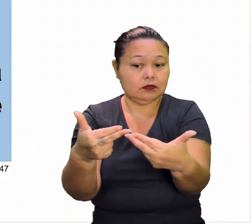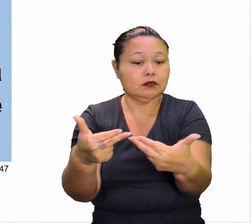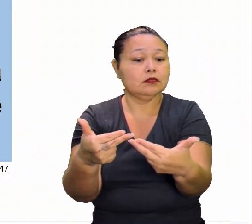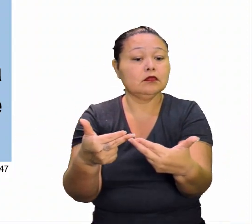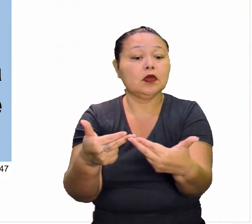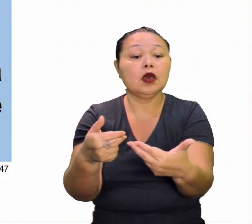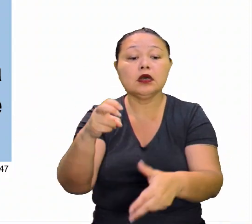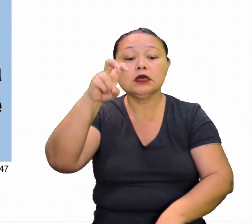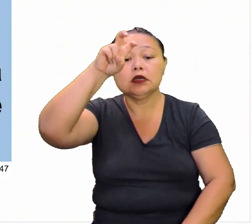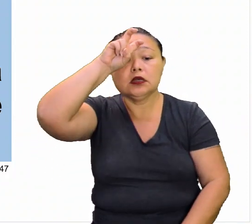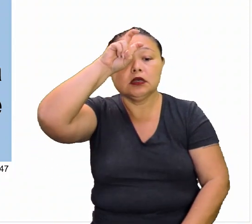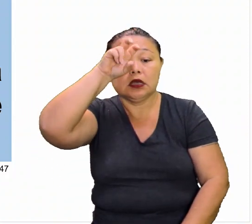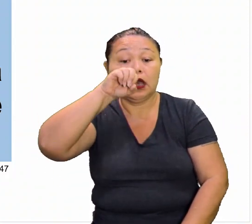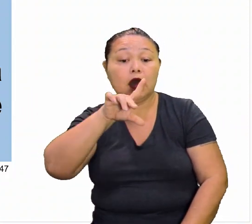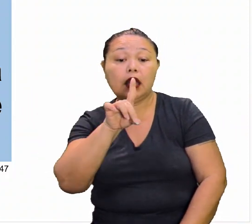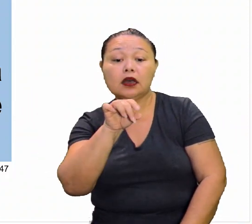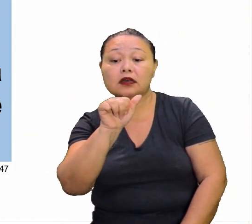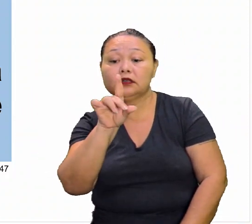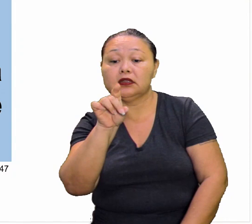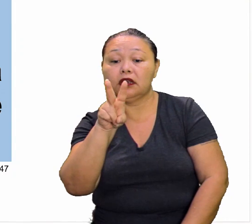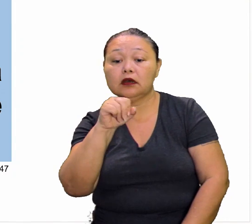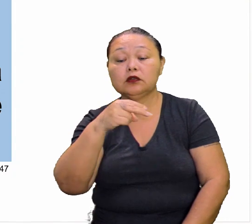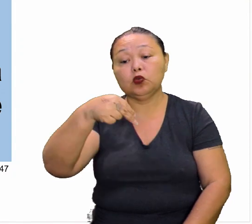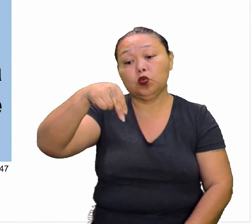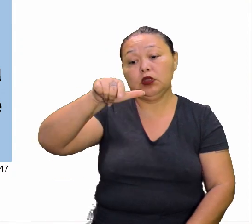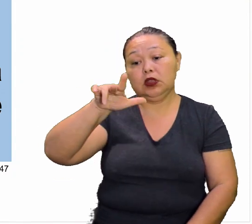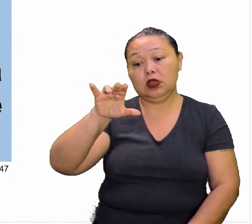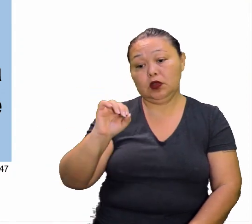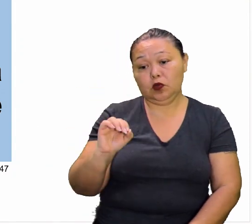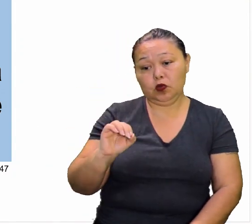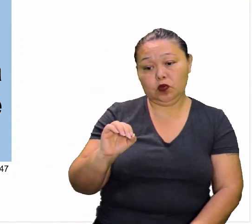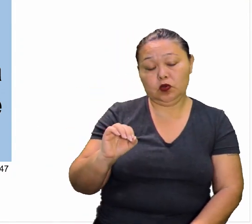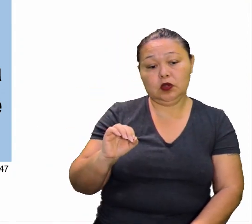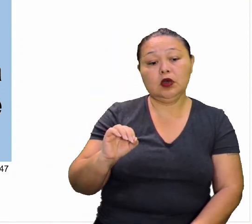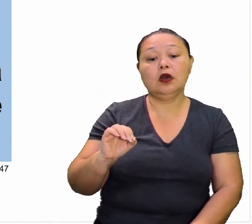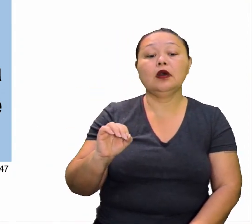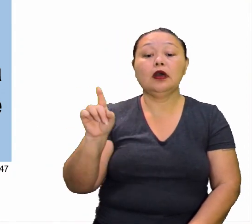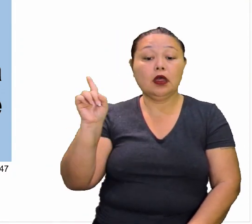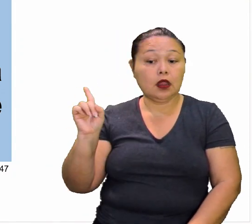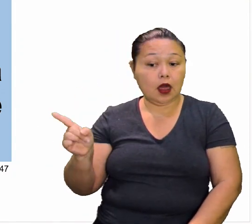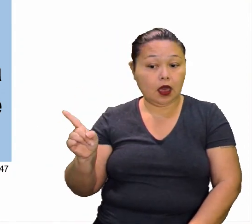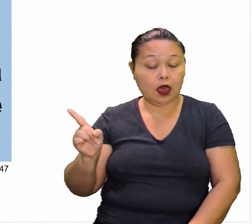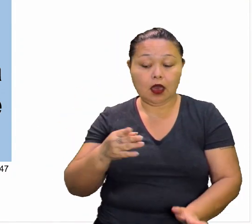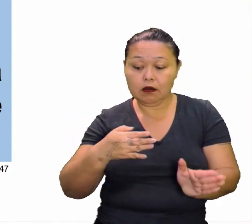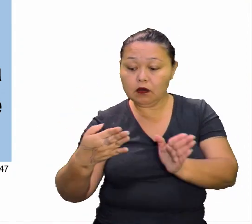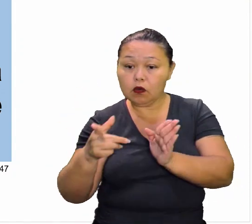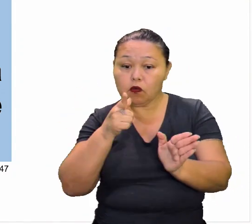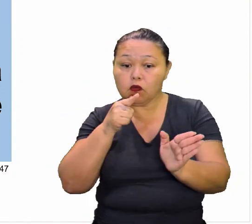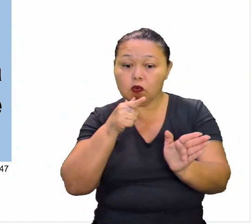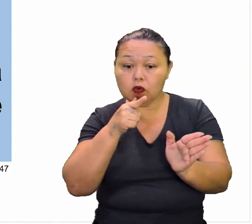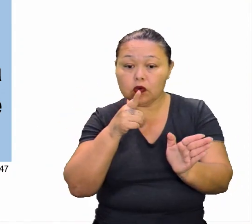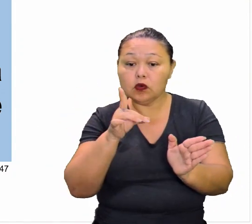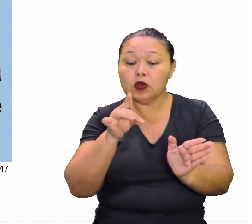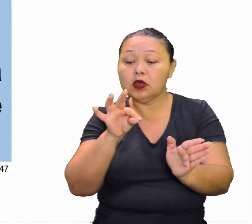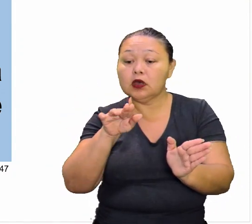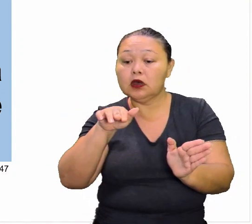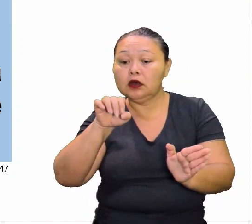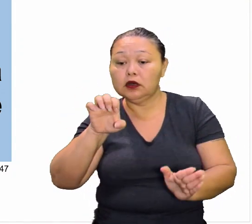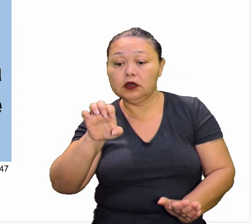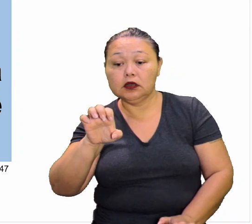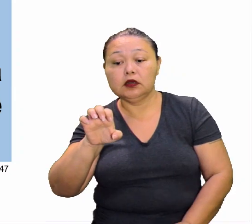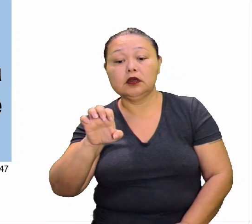Egito era a dádiva do Nilo, a Mesopotâmia era a dádiva do